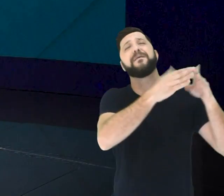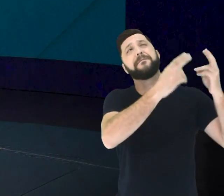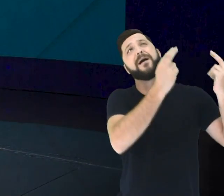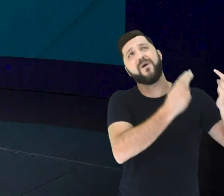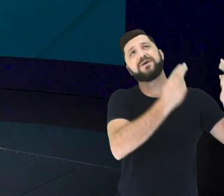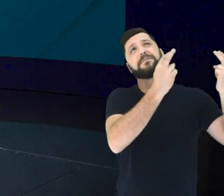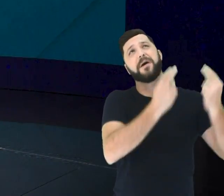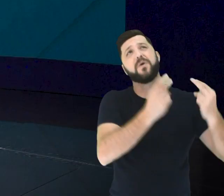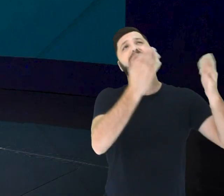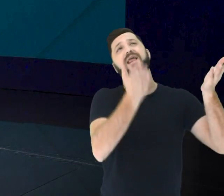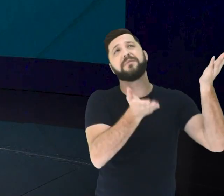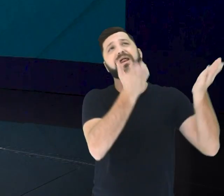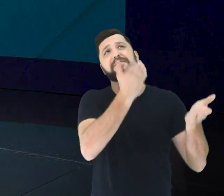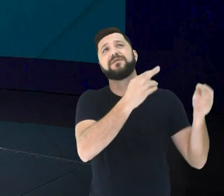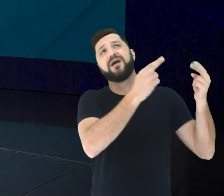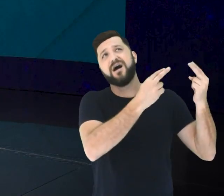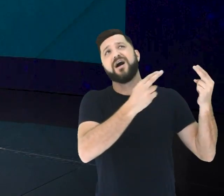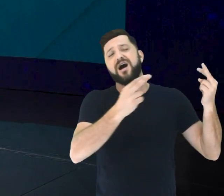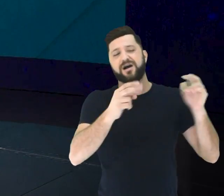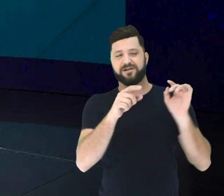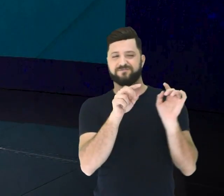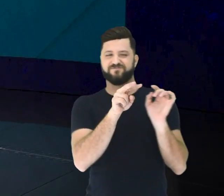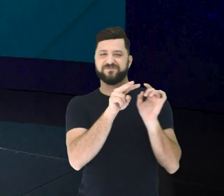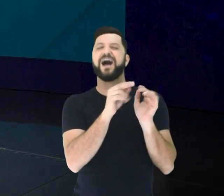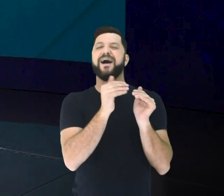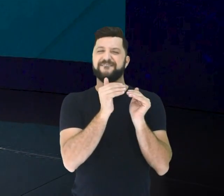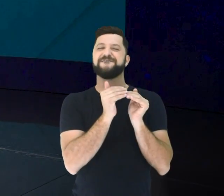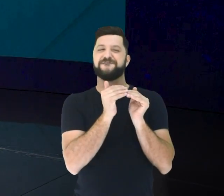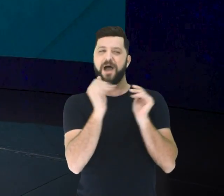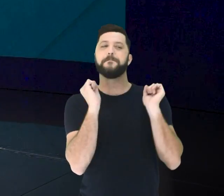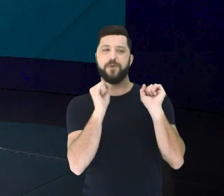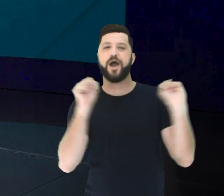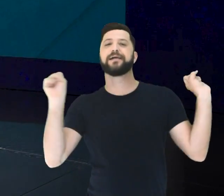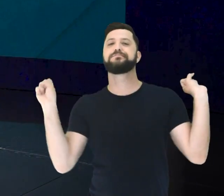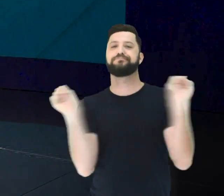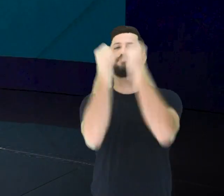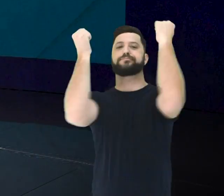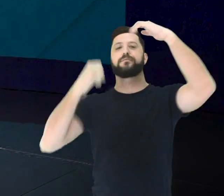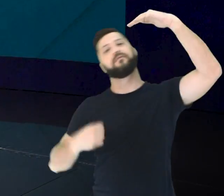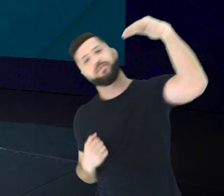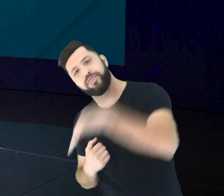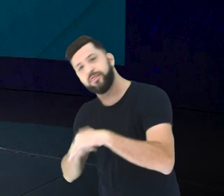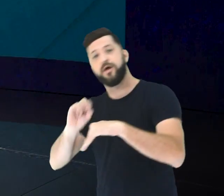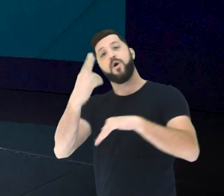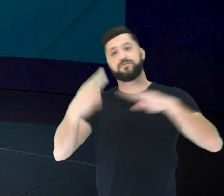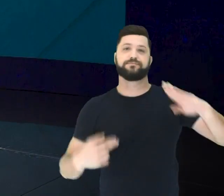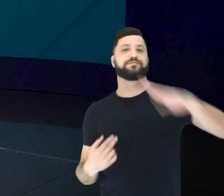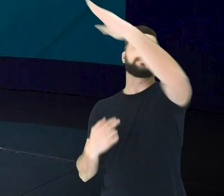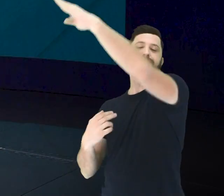realização de lucro de quem já está atuando na tendência tá é então o rompimento representa o que né